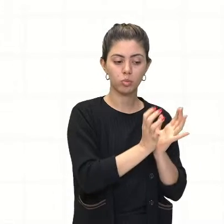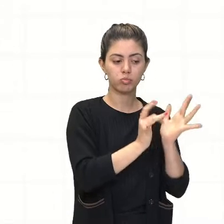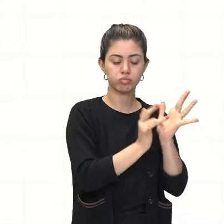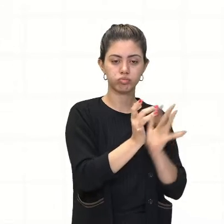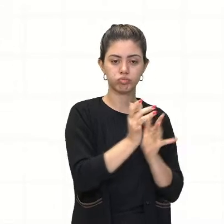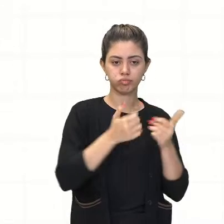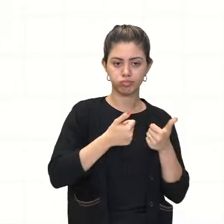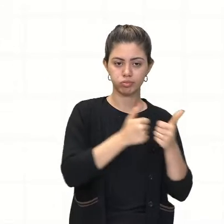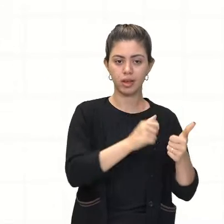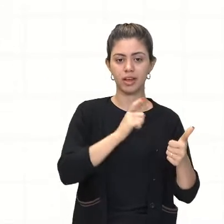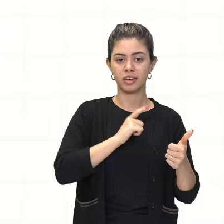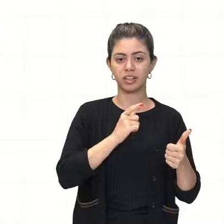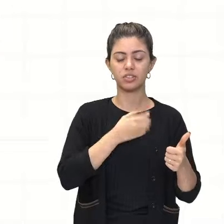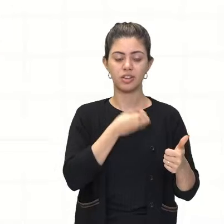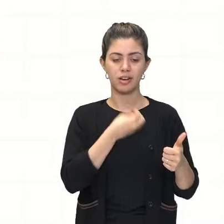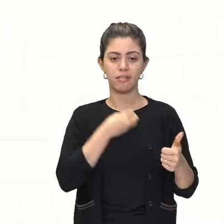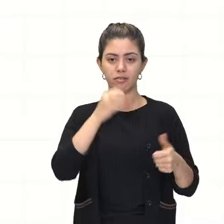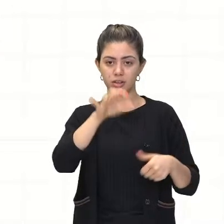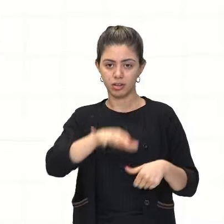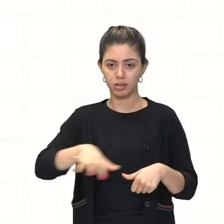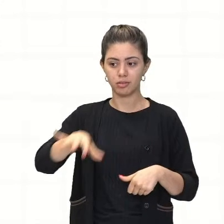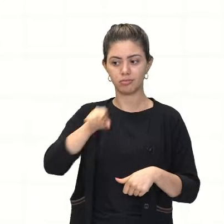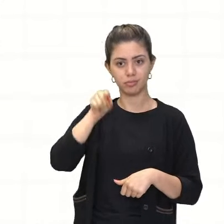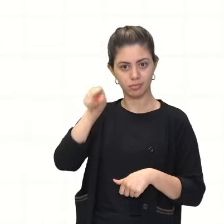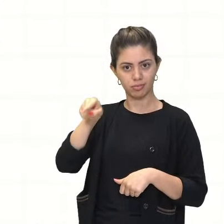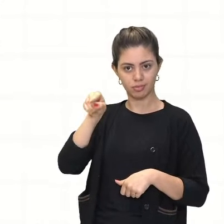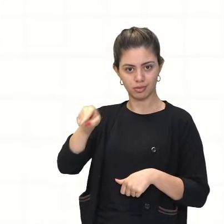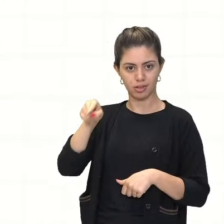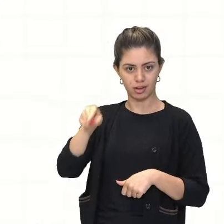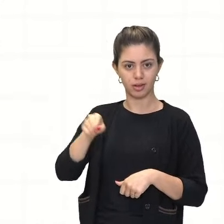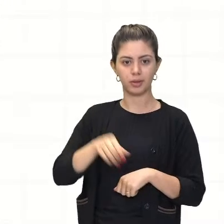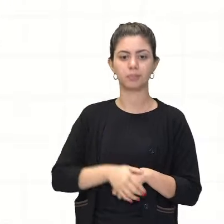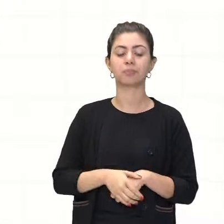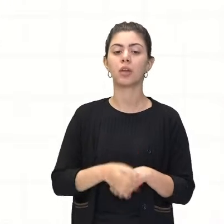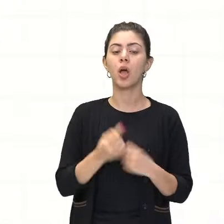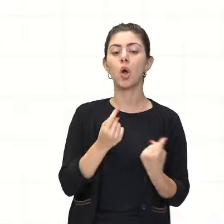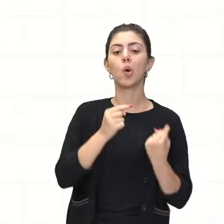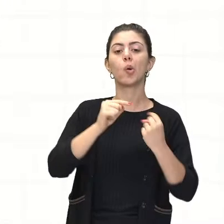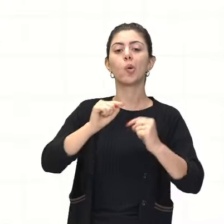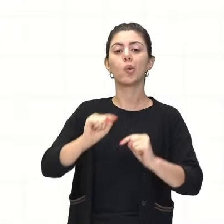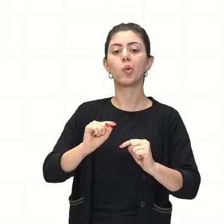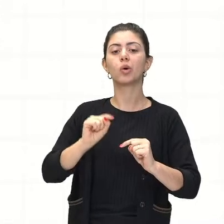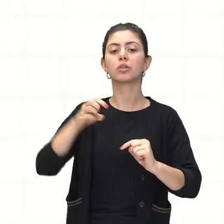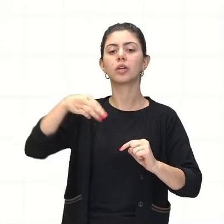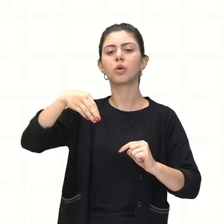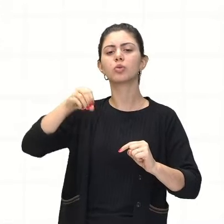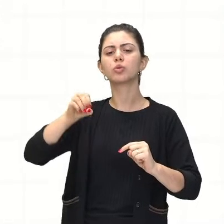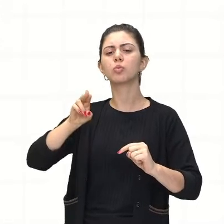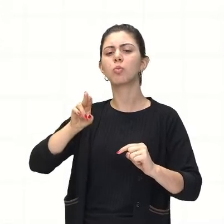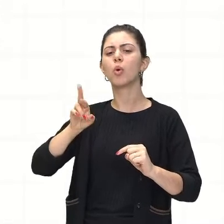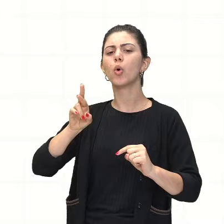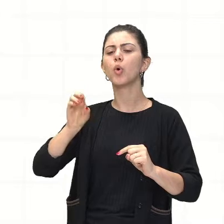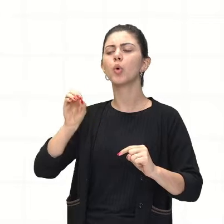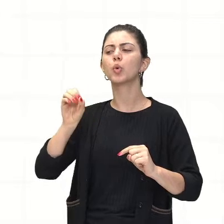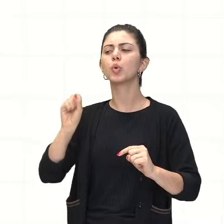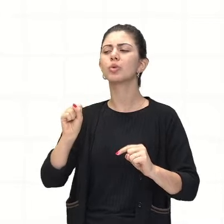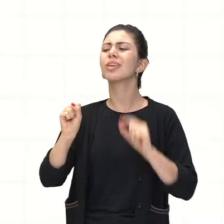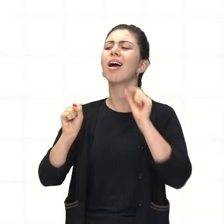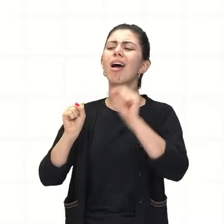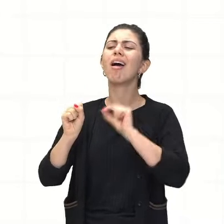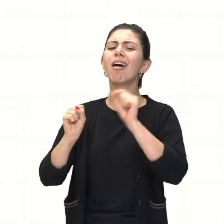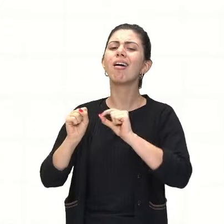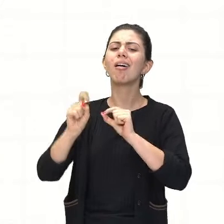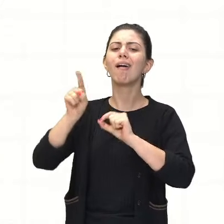que habitavam essa região da Península Ibérica contra os mouros. Quem são os mouros?